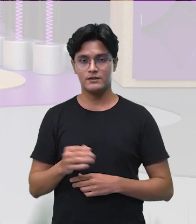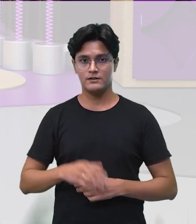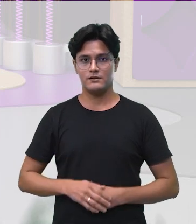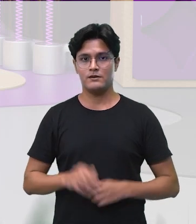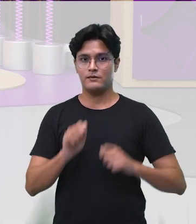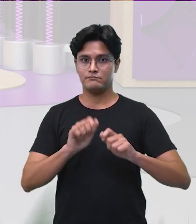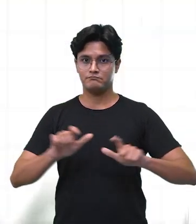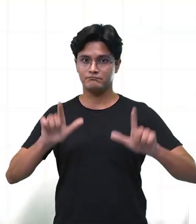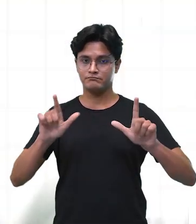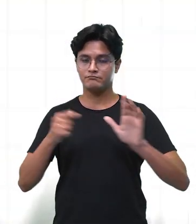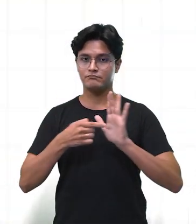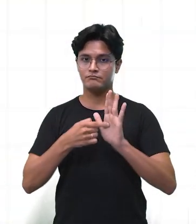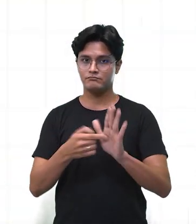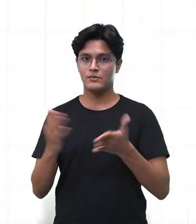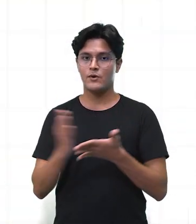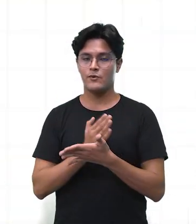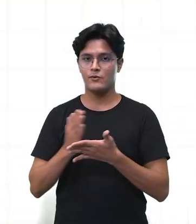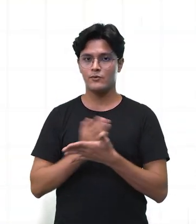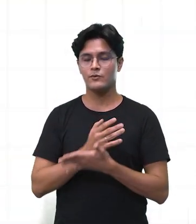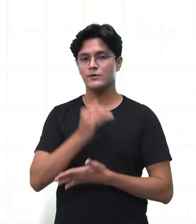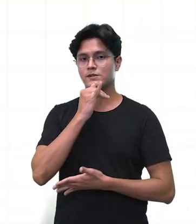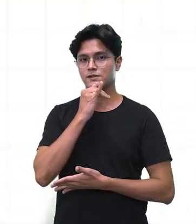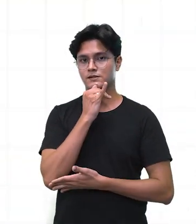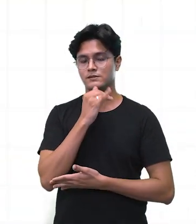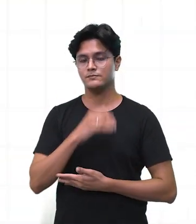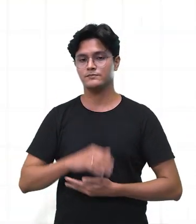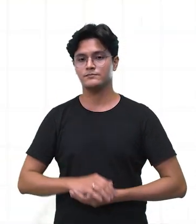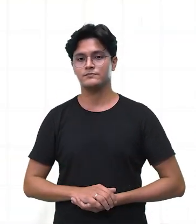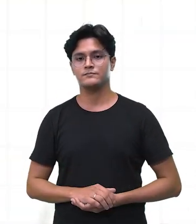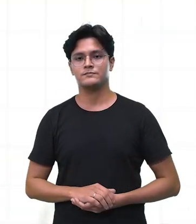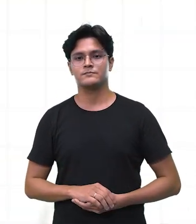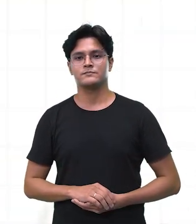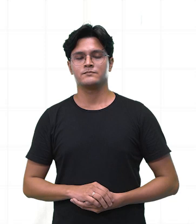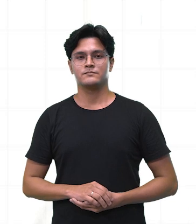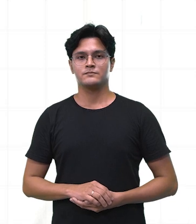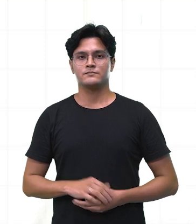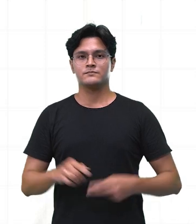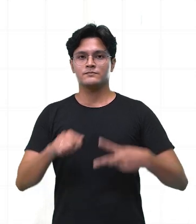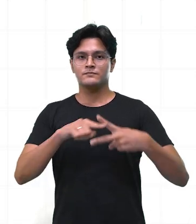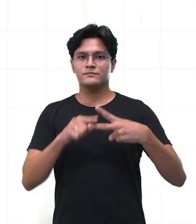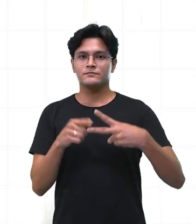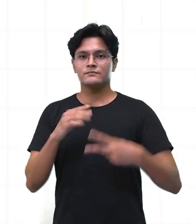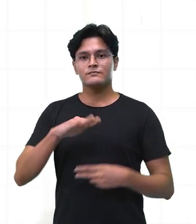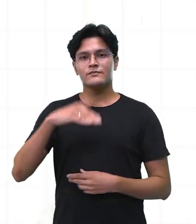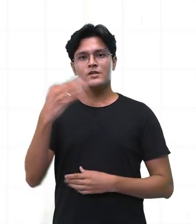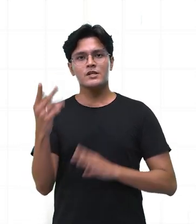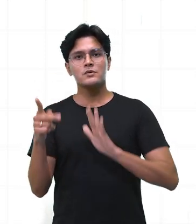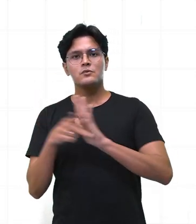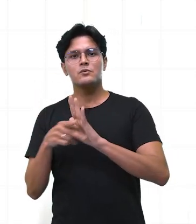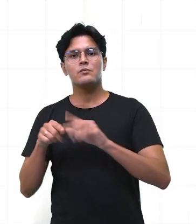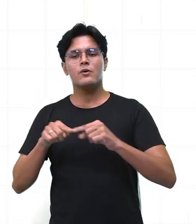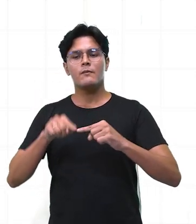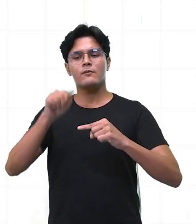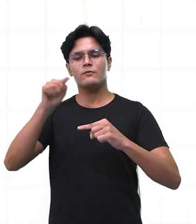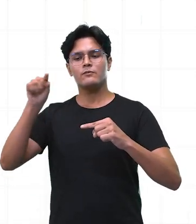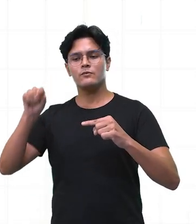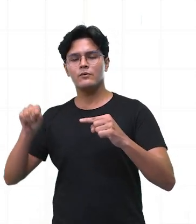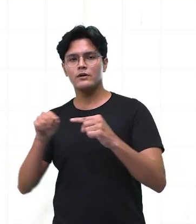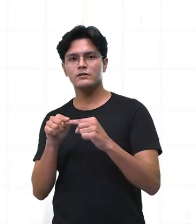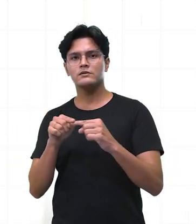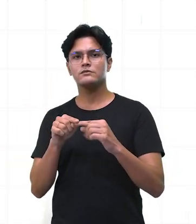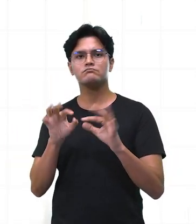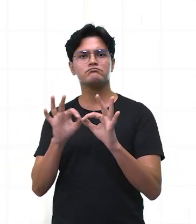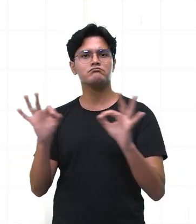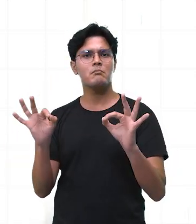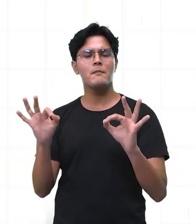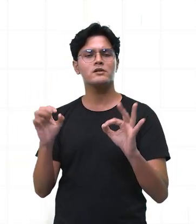alguns exemplos. Quanto mede o ângulo externo de um quadrado?